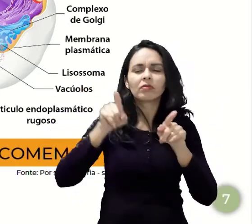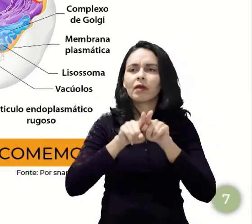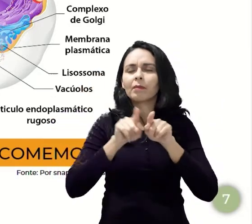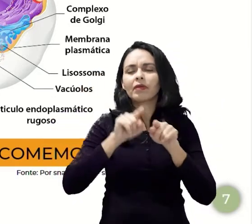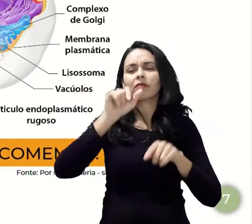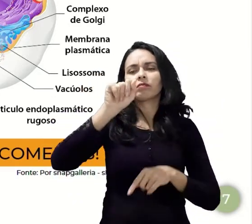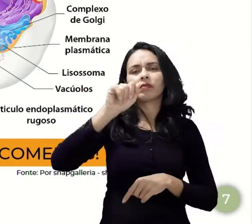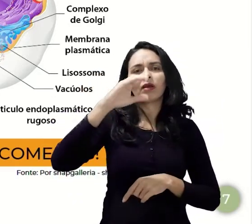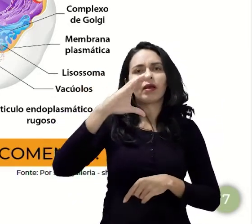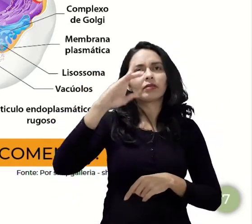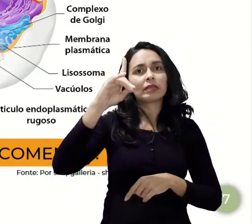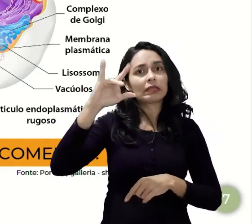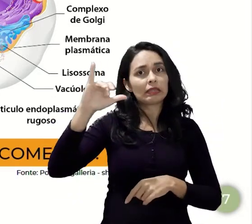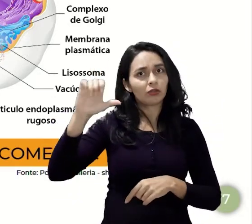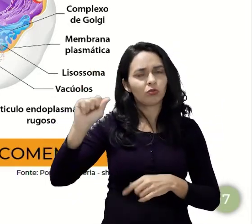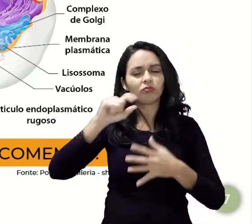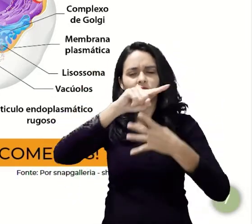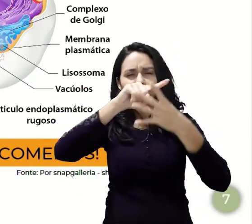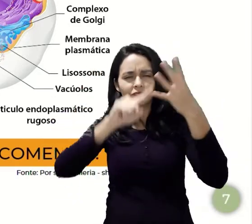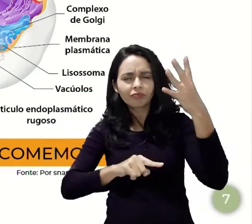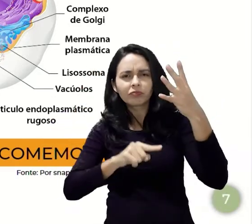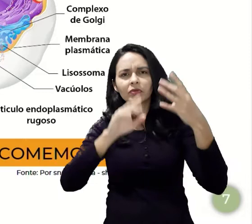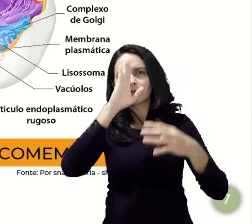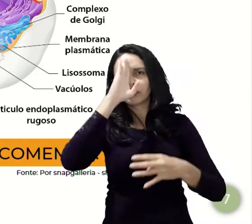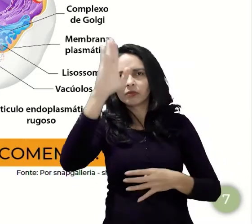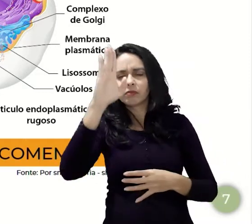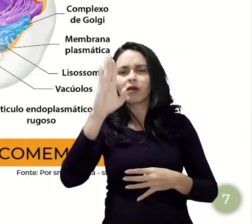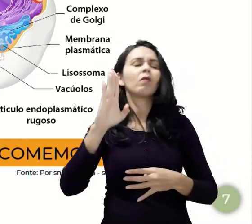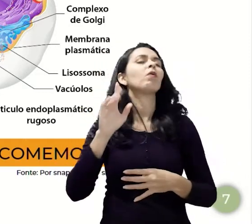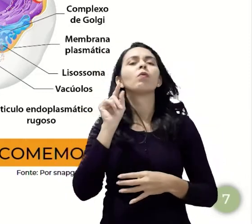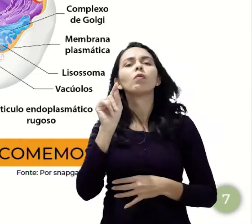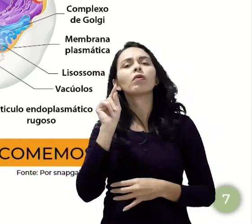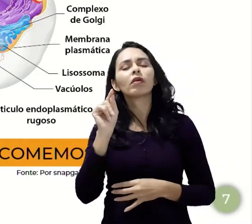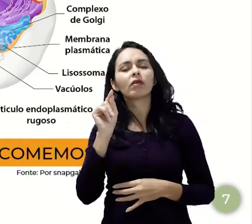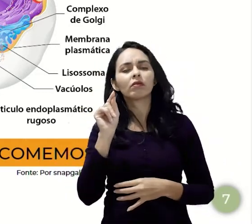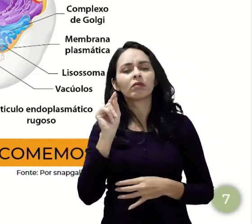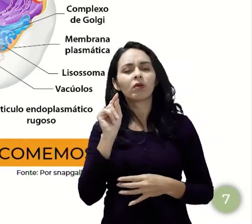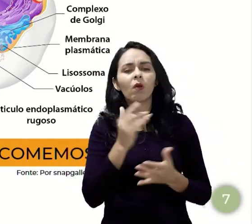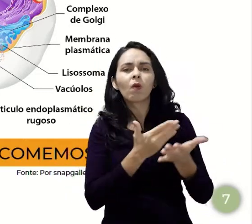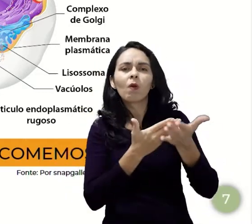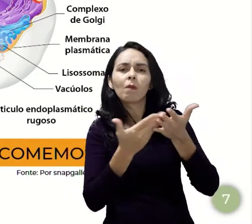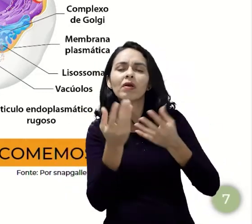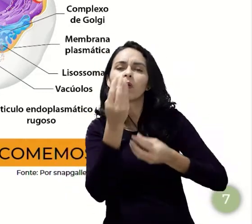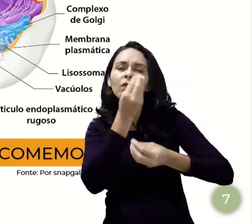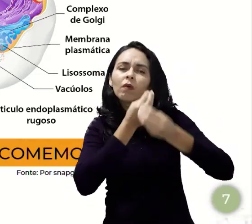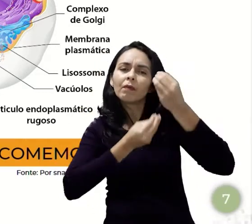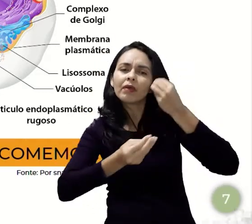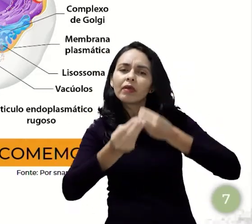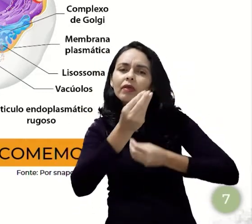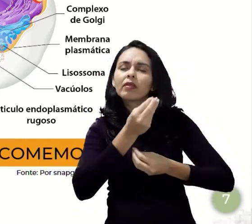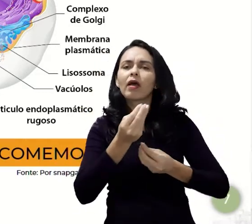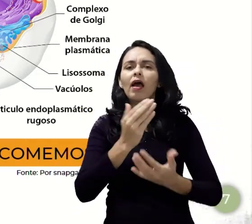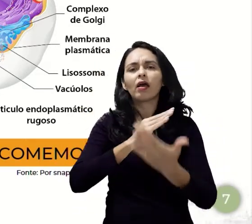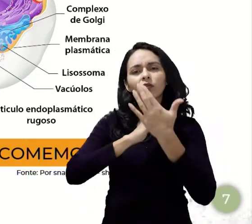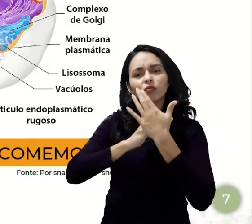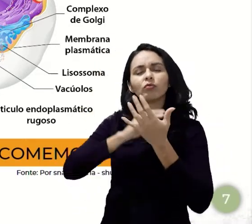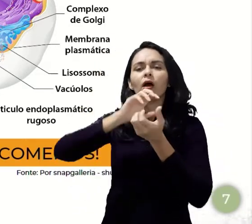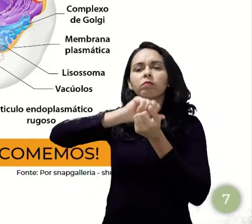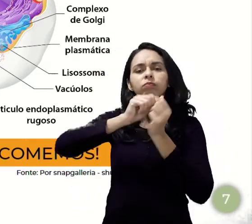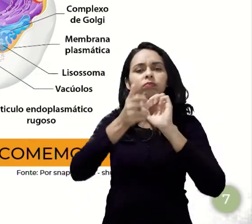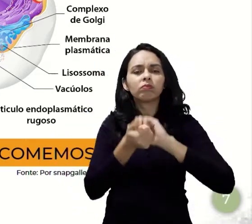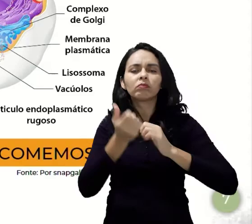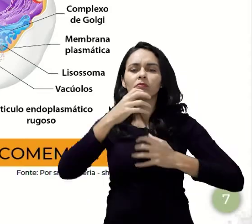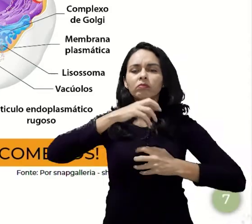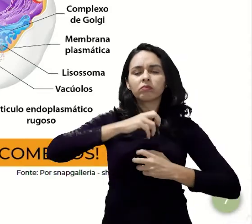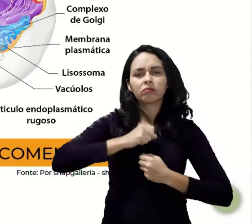ácidos nucleicos e a maioria destas macromoléculas Ela será sintetizada a partir dos alimentos que